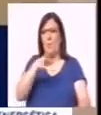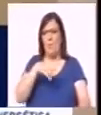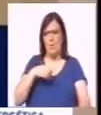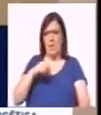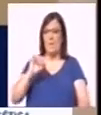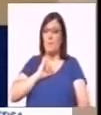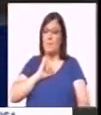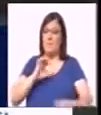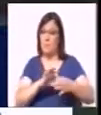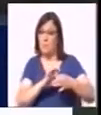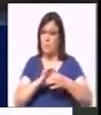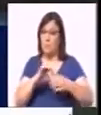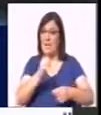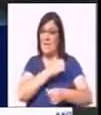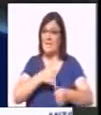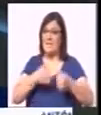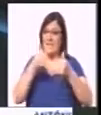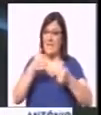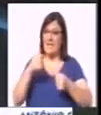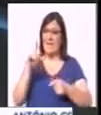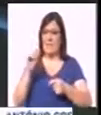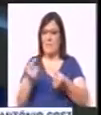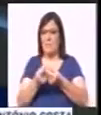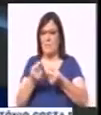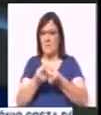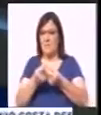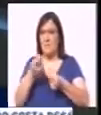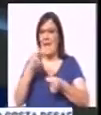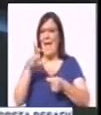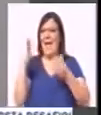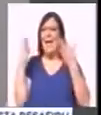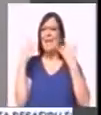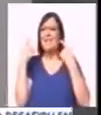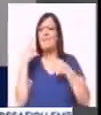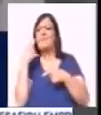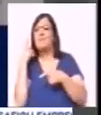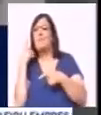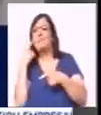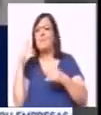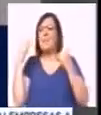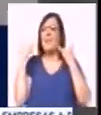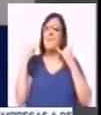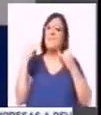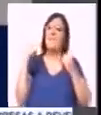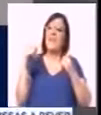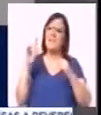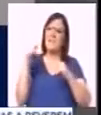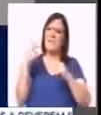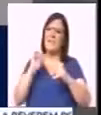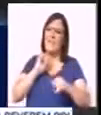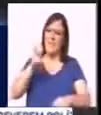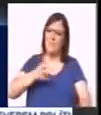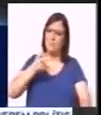minha relação à cidade é muito próxima também, essa ideia de ar livre, de experimentação, de viagem também, que existia no seu